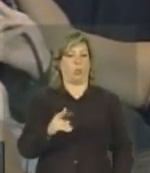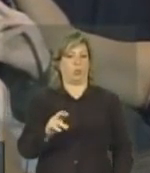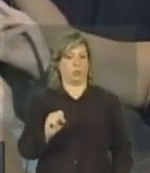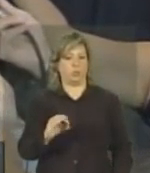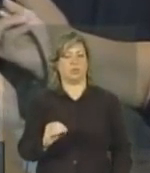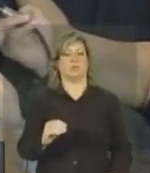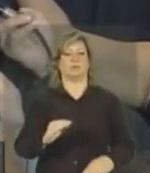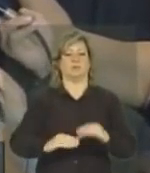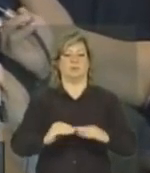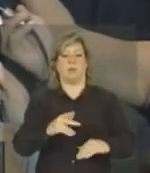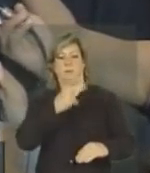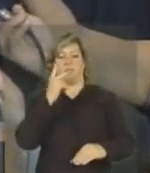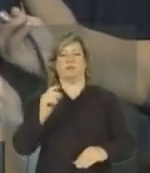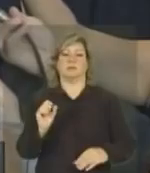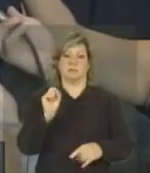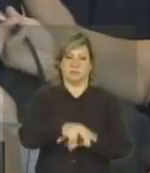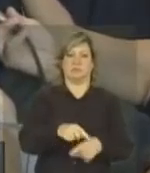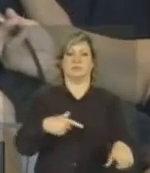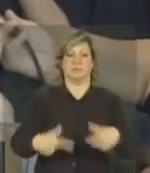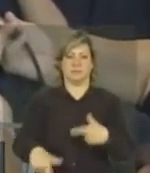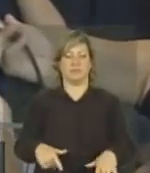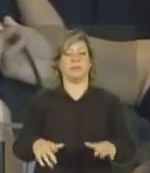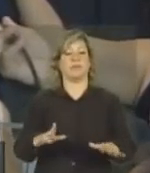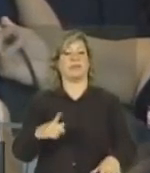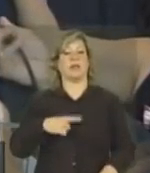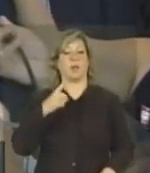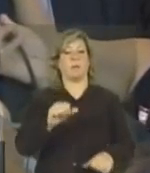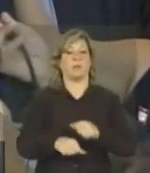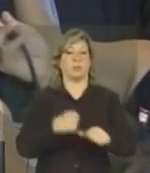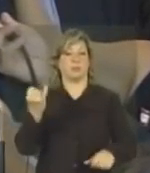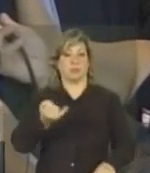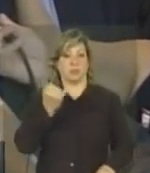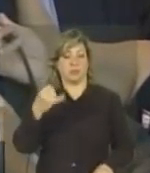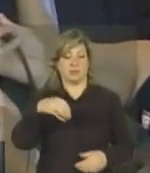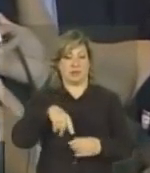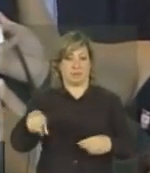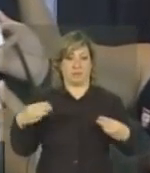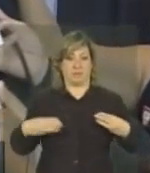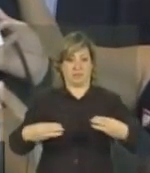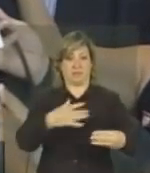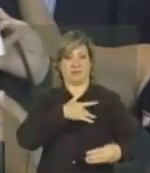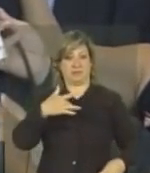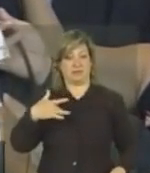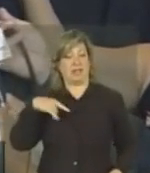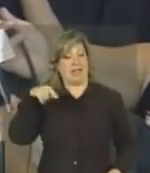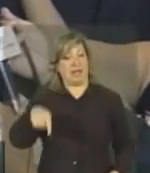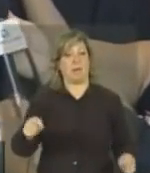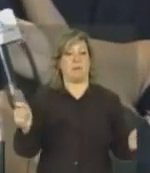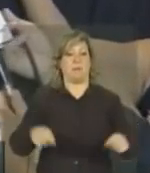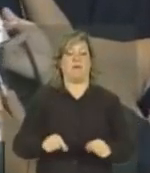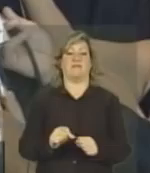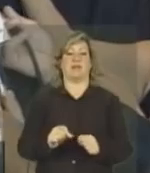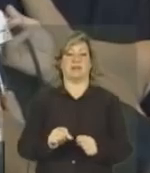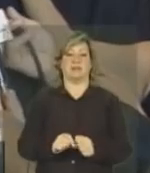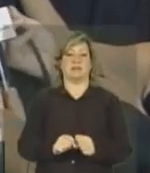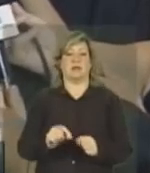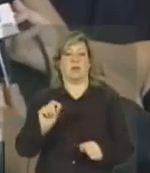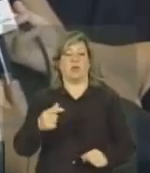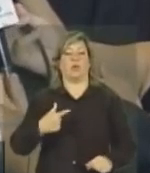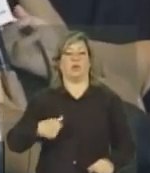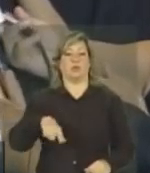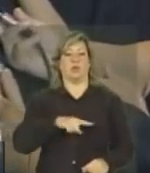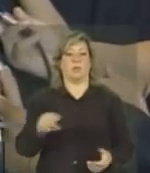contratar seus profissionais. Tem uma mudança importante no campo da saúde, que o Ministério da Saúde, ele que pode fazer, que é o fato de estarmos